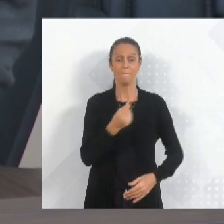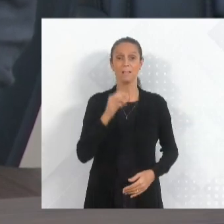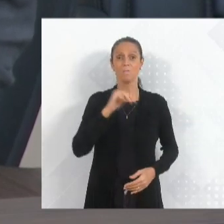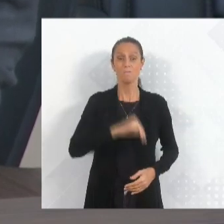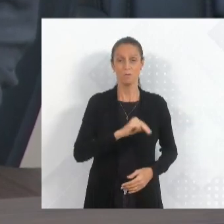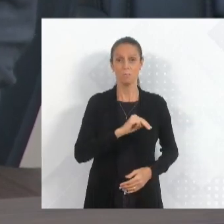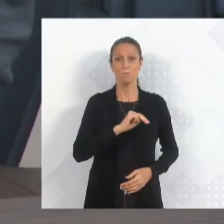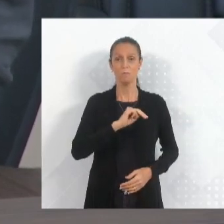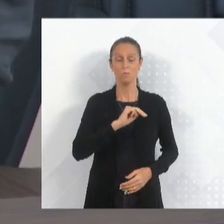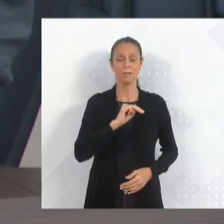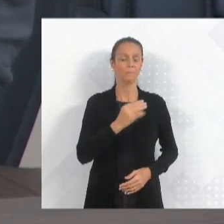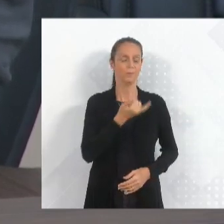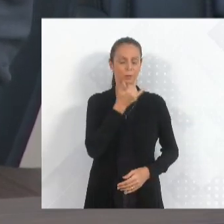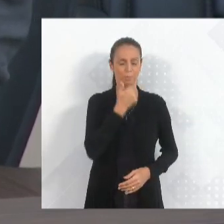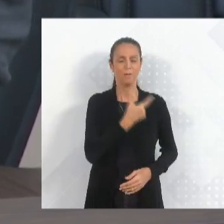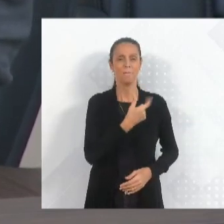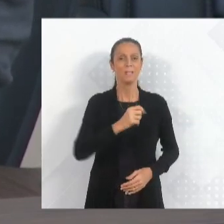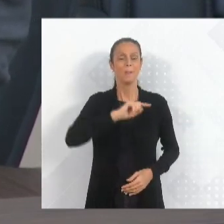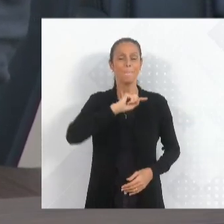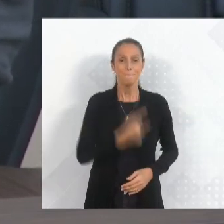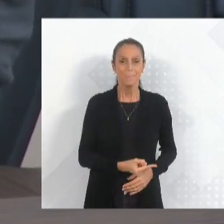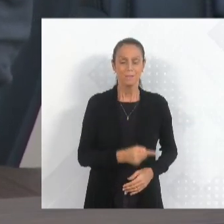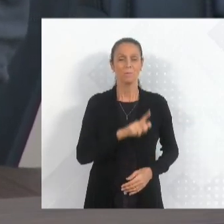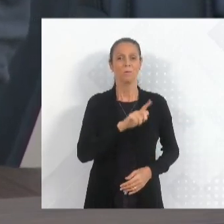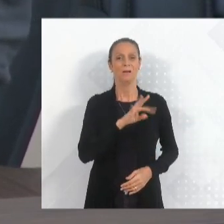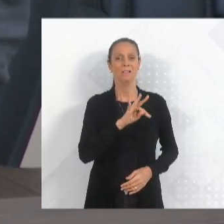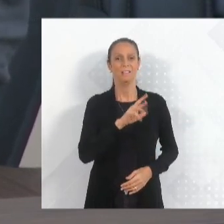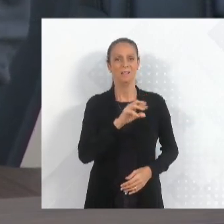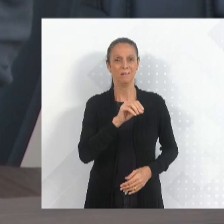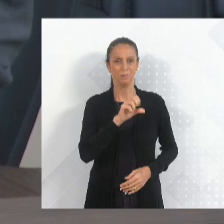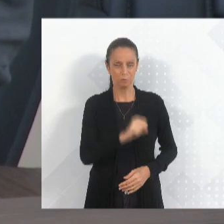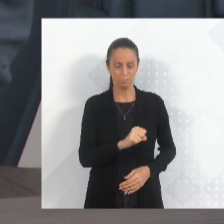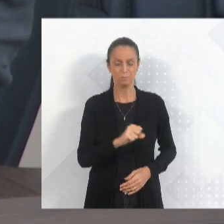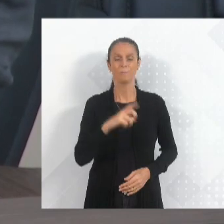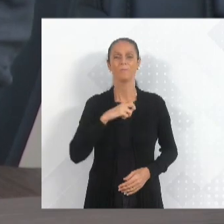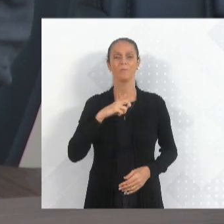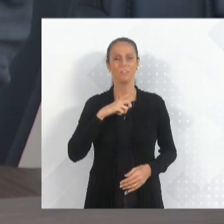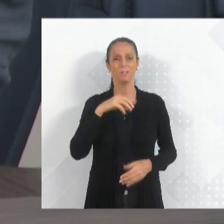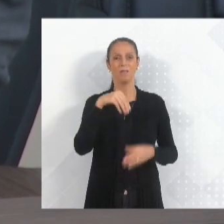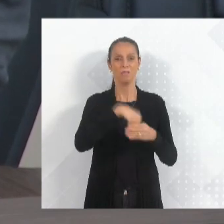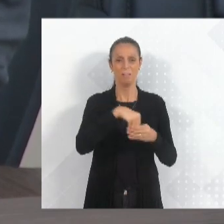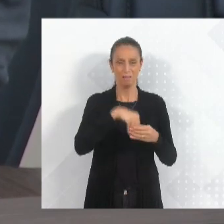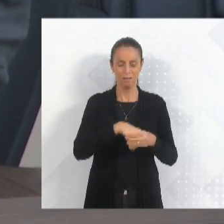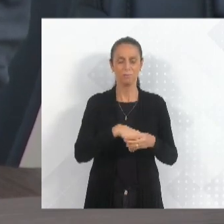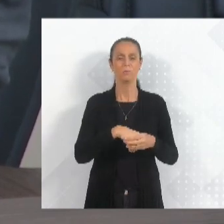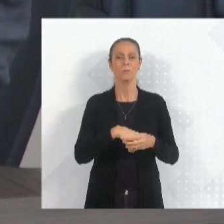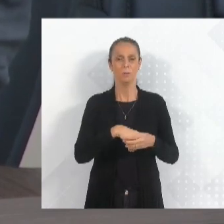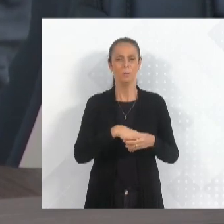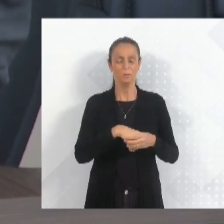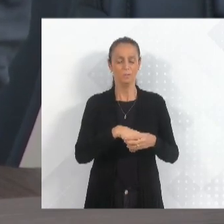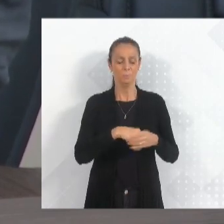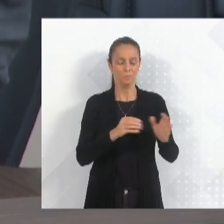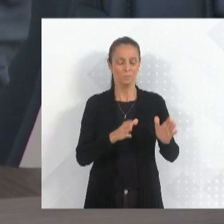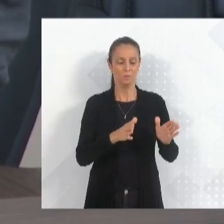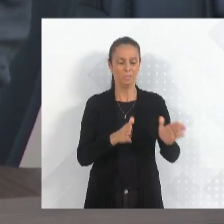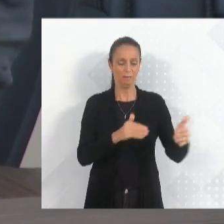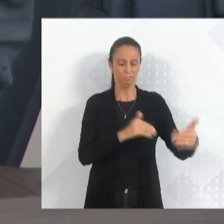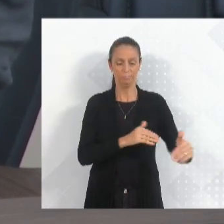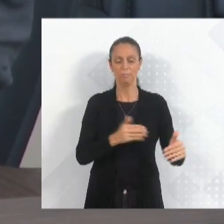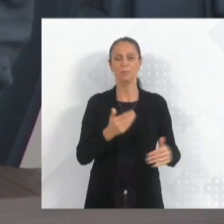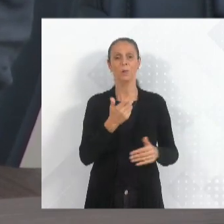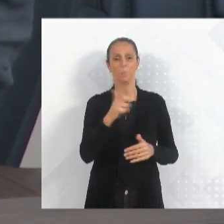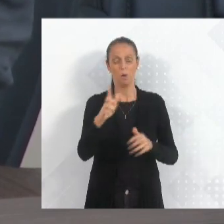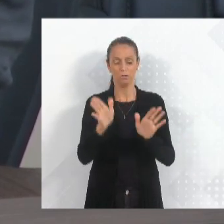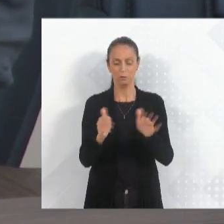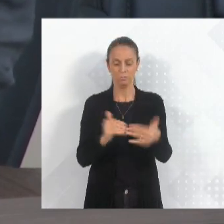substituímos as 2 e incluímos mais uma, até porque já tinha uma base lá, um radier lá, para poder recepcionar essa terceira essa terceira caixa de 20